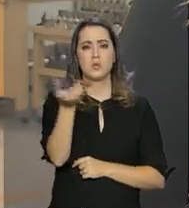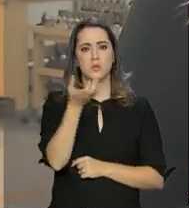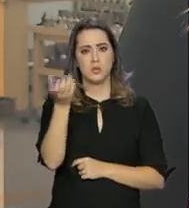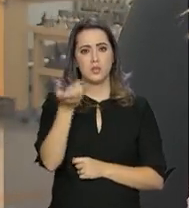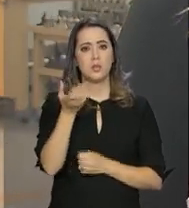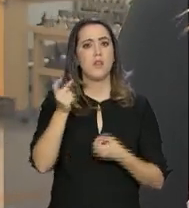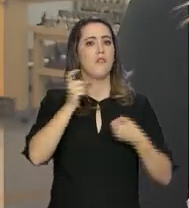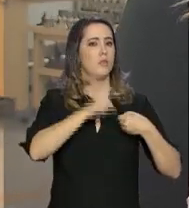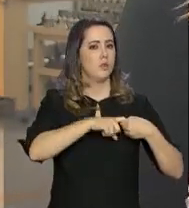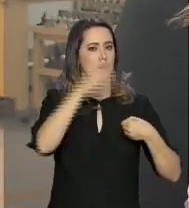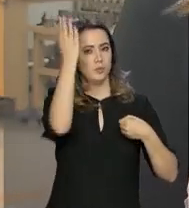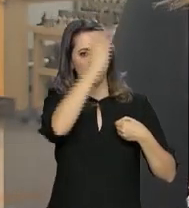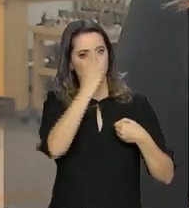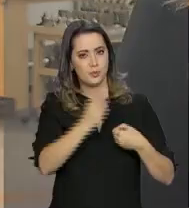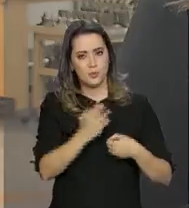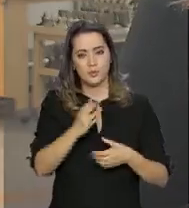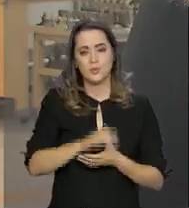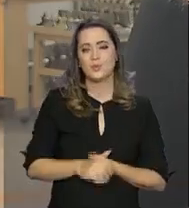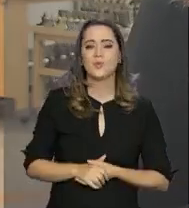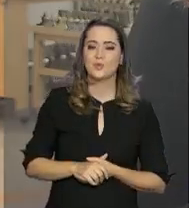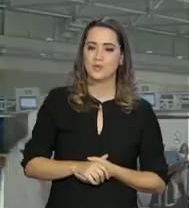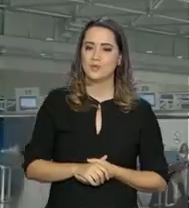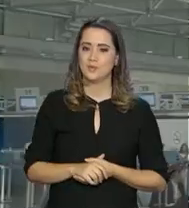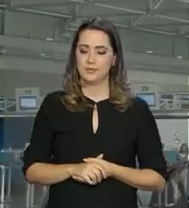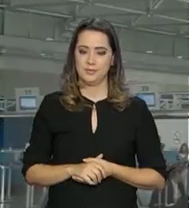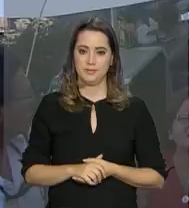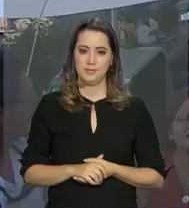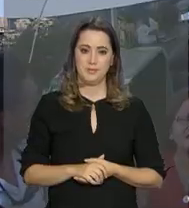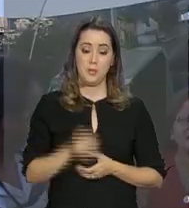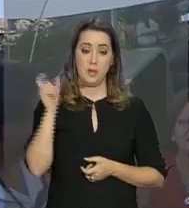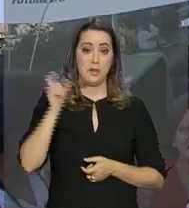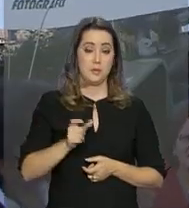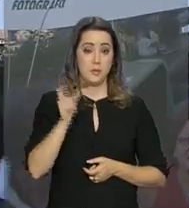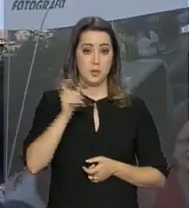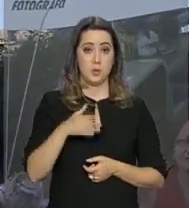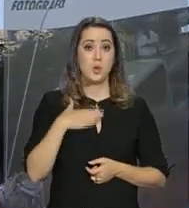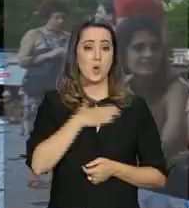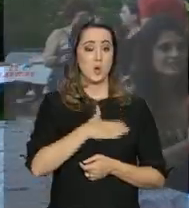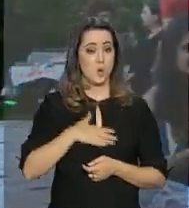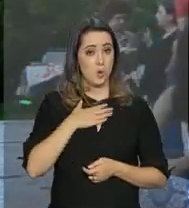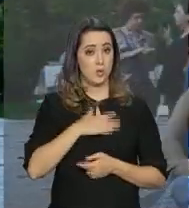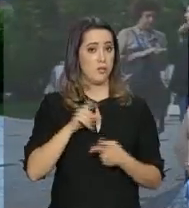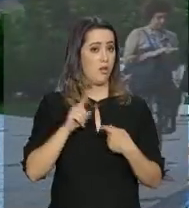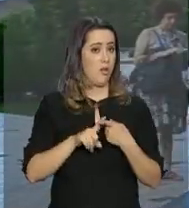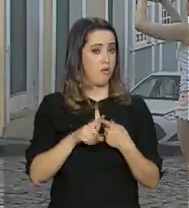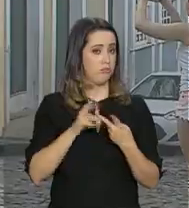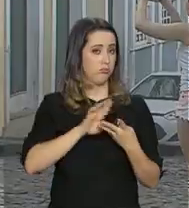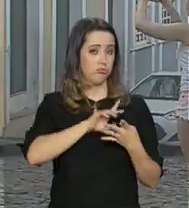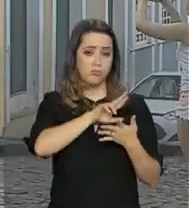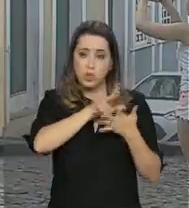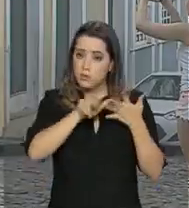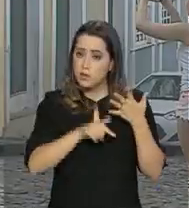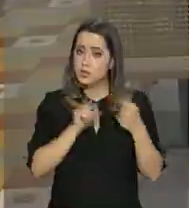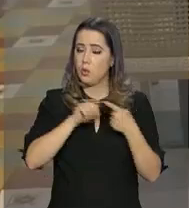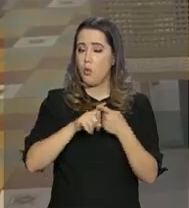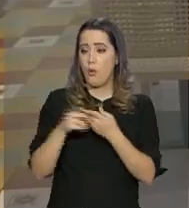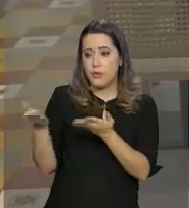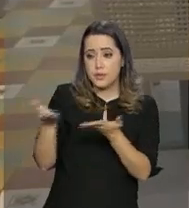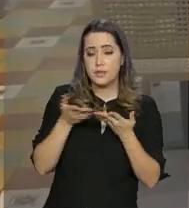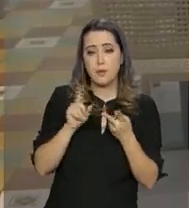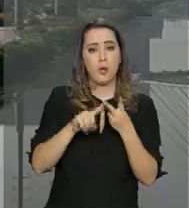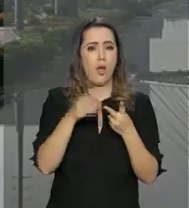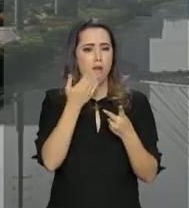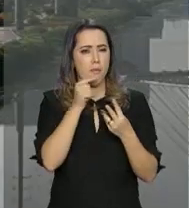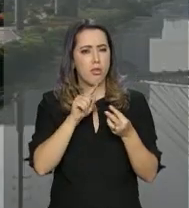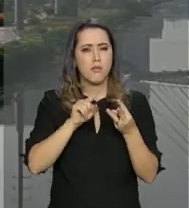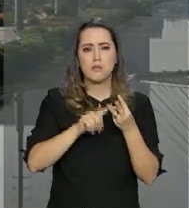que têm a intenção de retornar ao país. Os estrangeiros ficaram satisfeitos com itens como hospitalidade, gastronomia